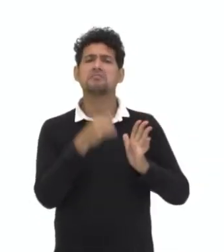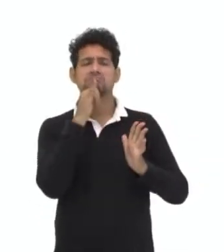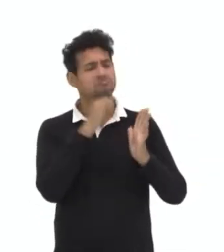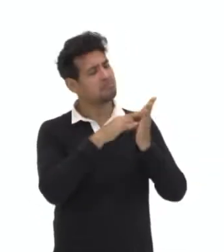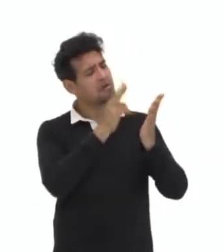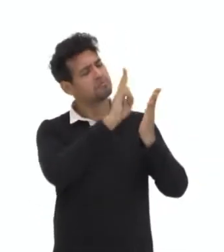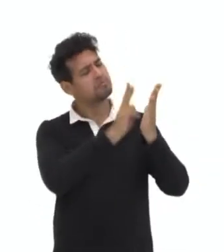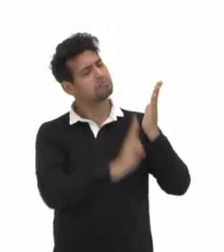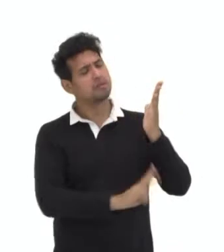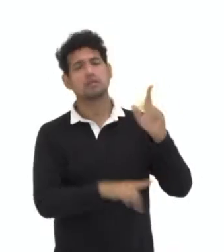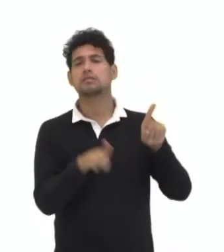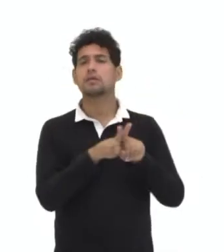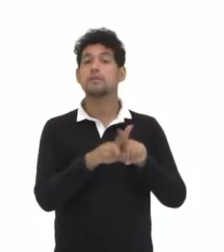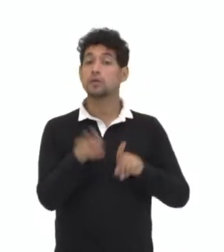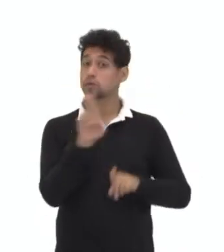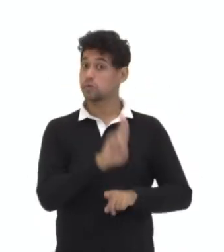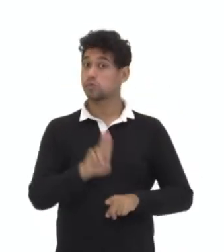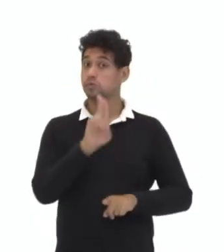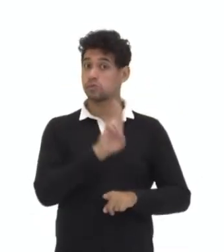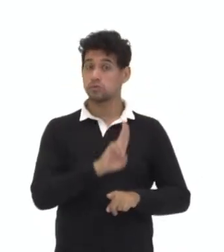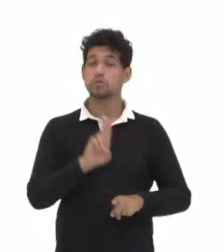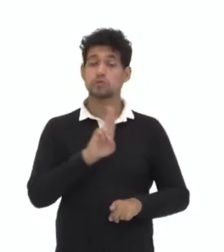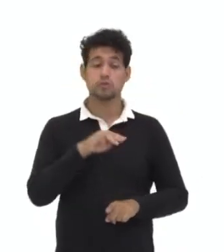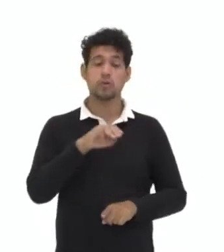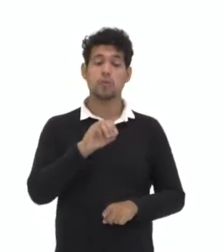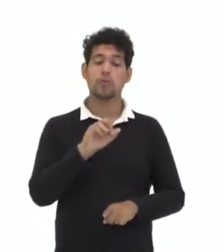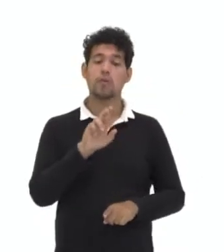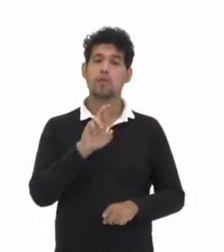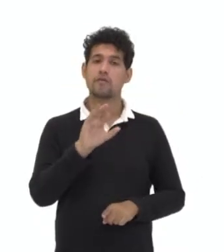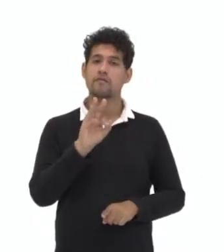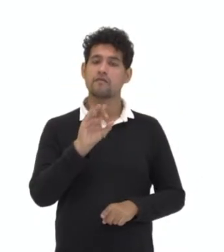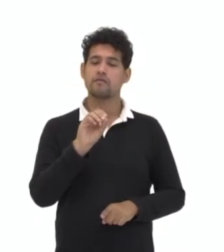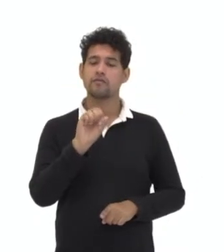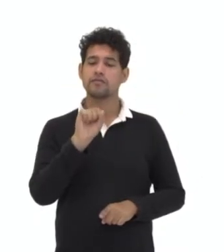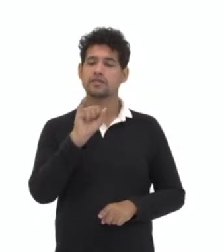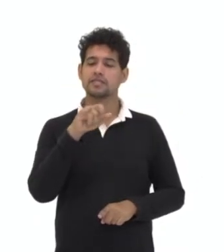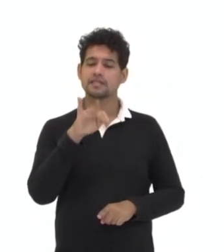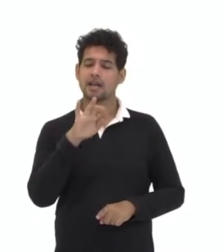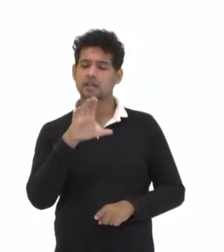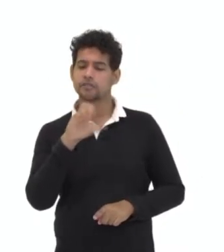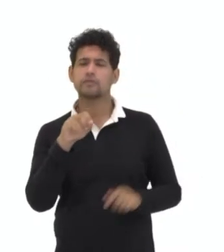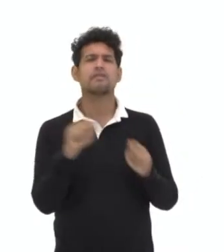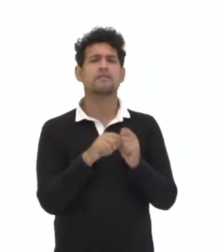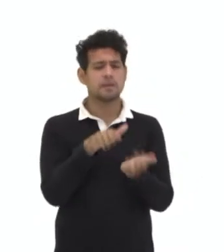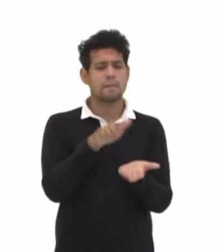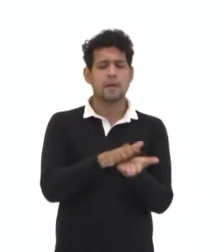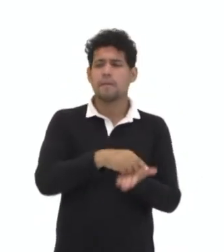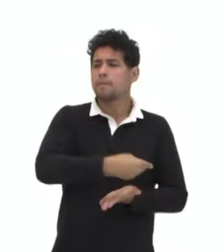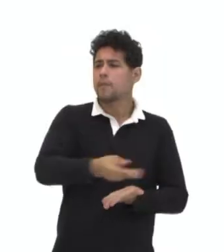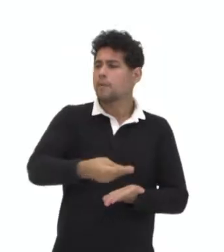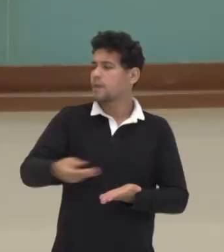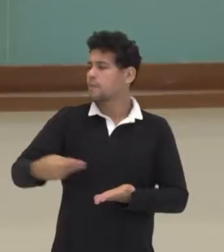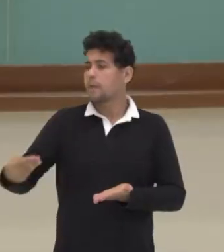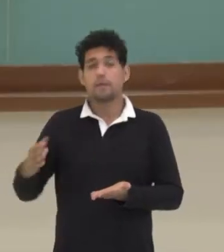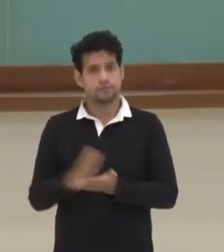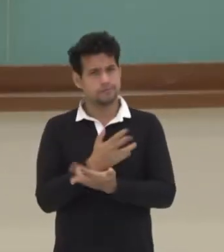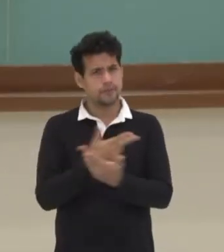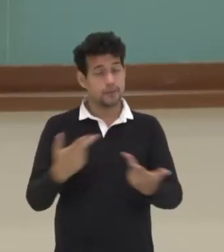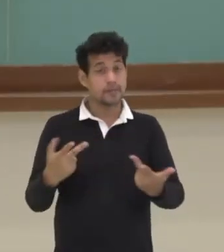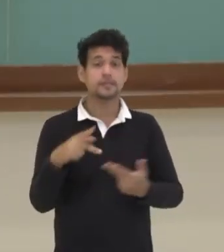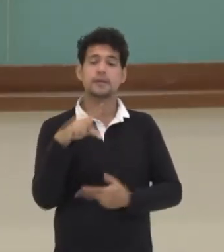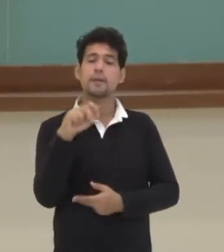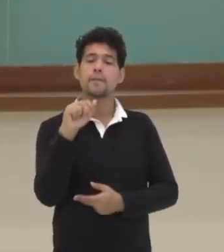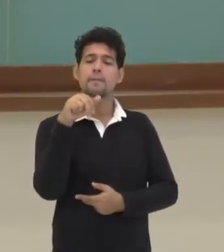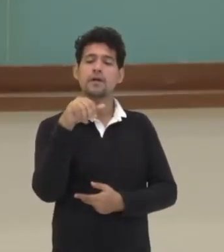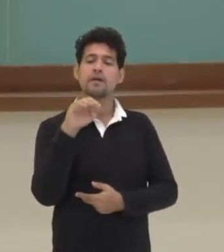decorrente da exploração de recursos morfossintáticos e produzir um panfleto de campanha. Você sabia